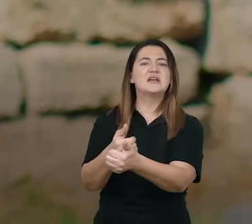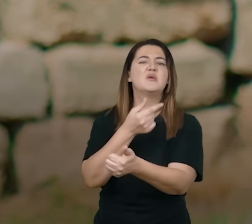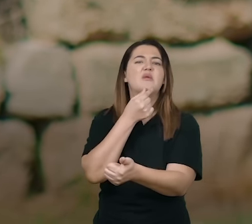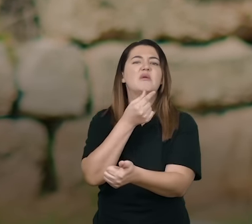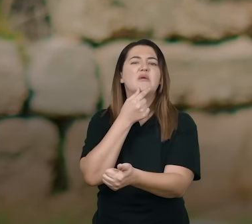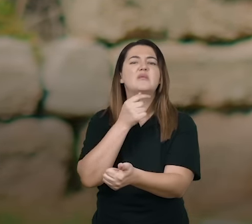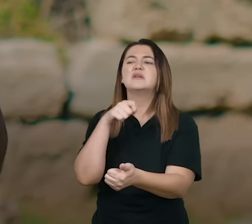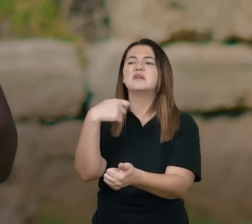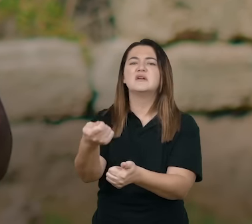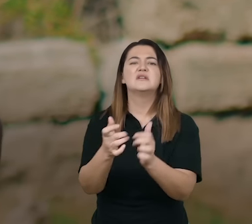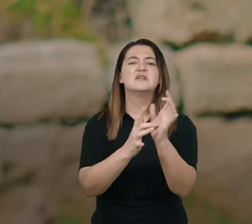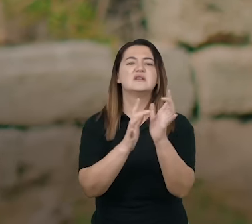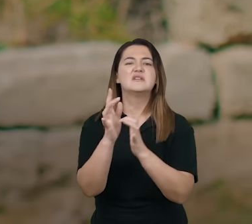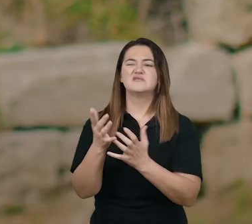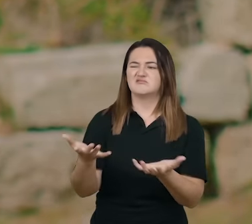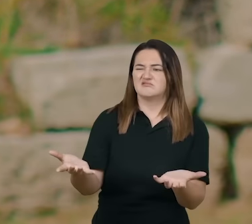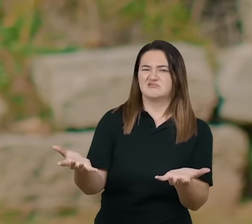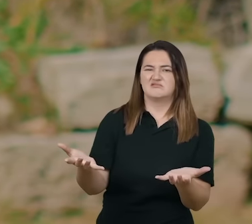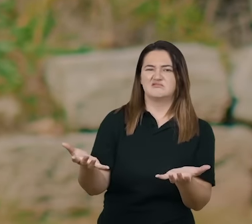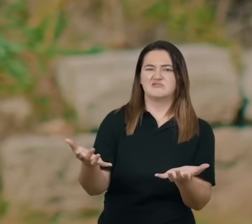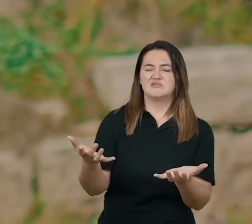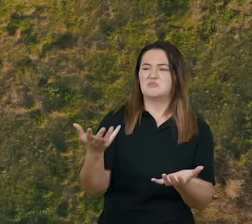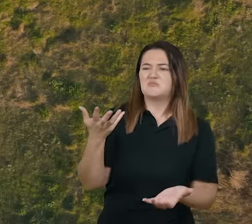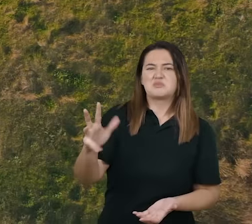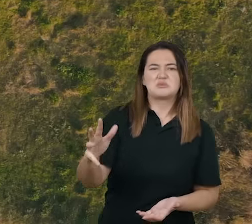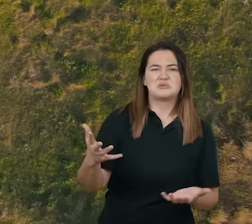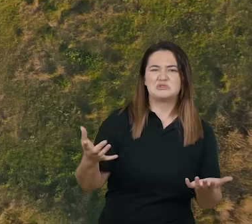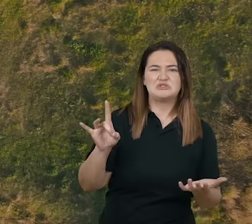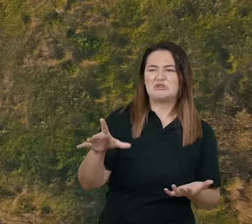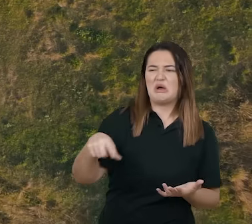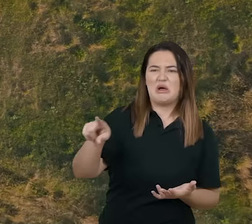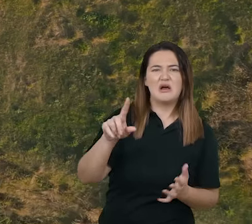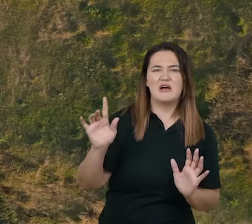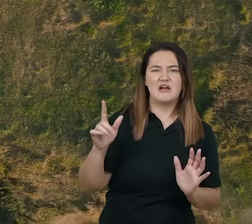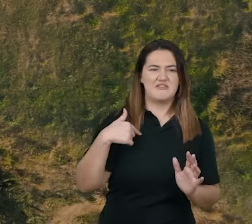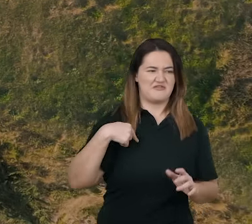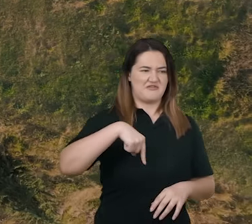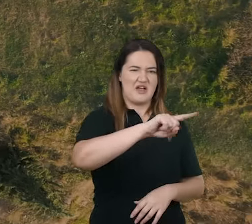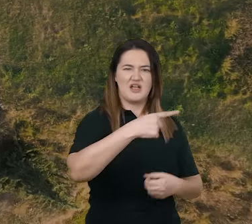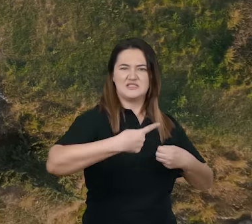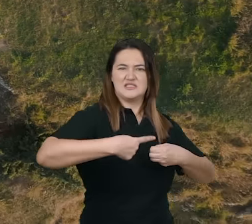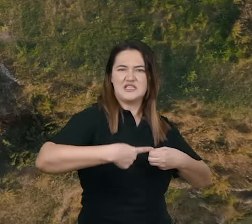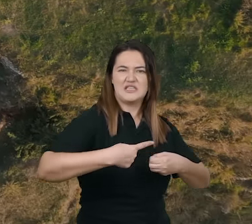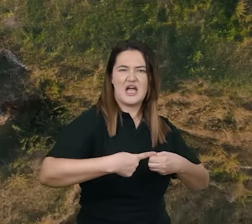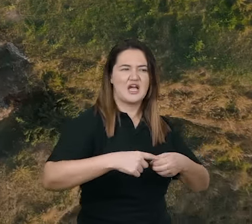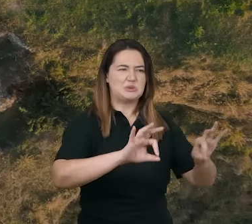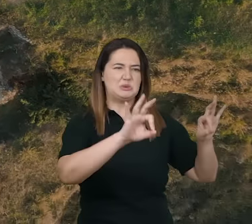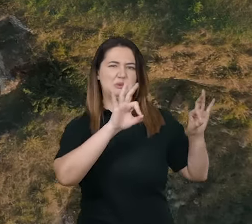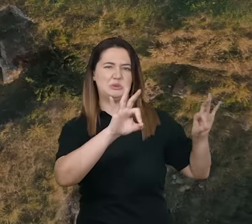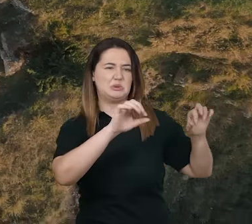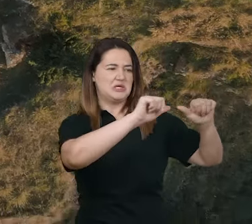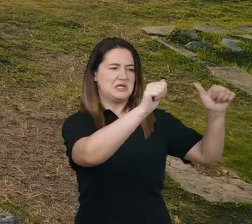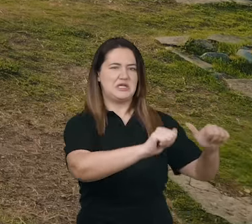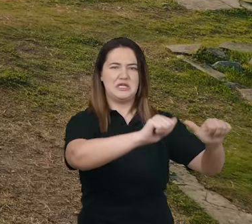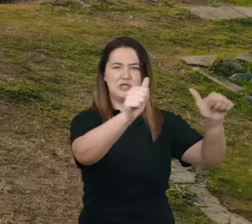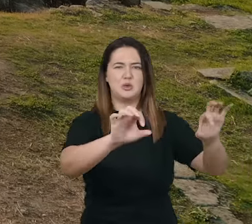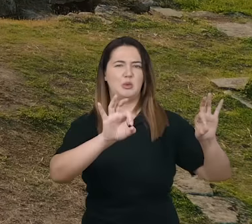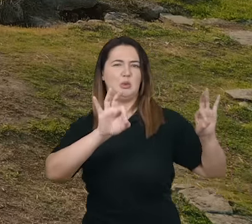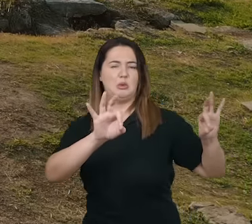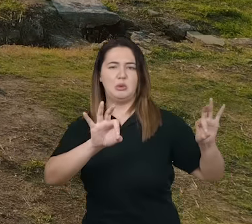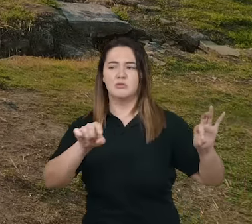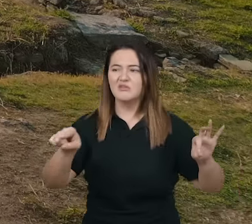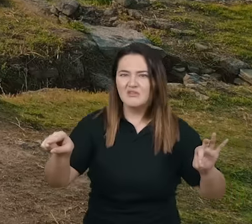Nazaré, conseguiriam ganhar o mundo para a sua mensagem. Hoje você está vendo tudo isso aqui em redor sendo apenas ruínas de um passado